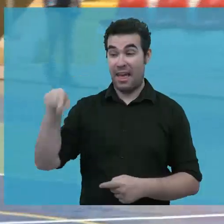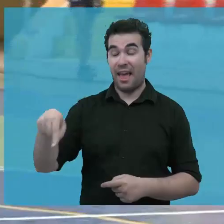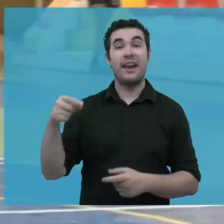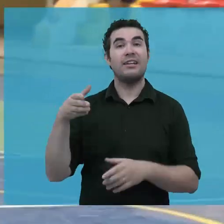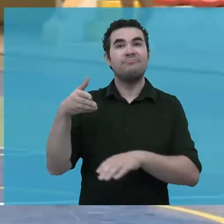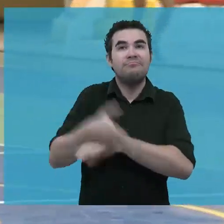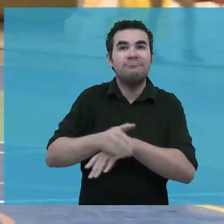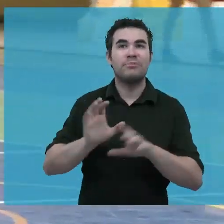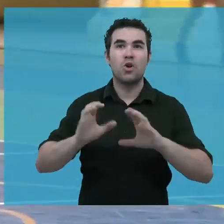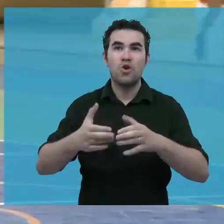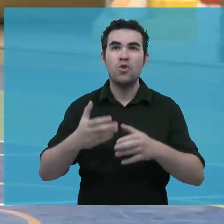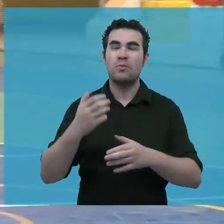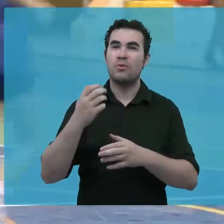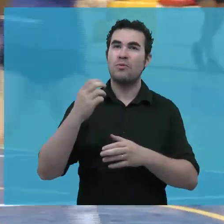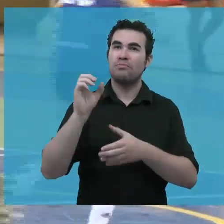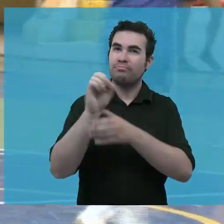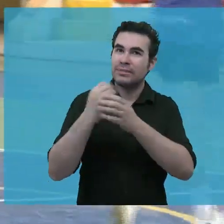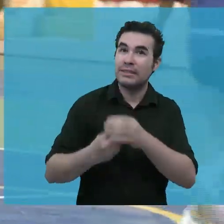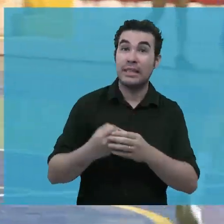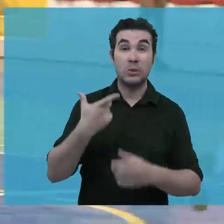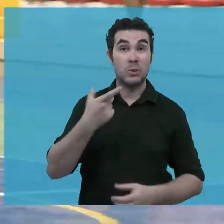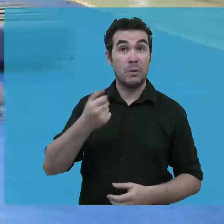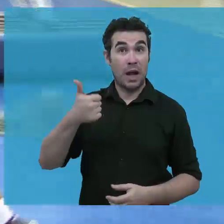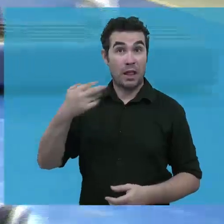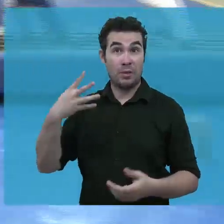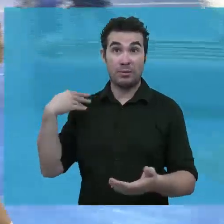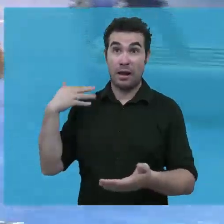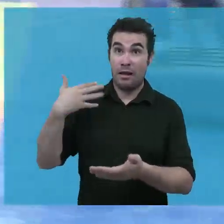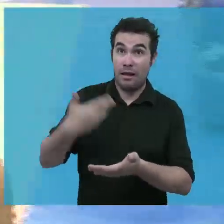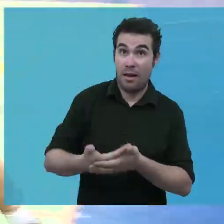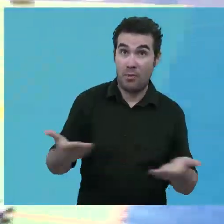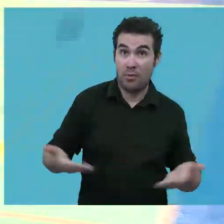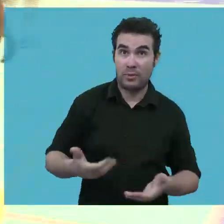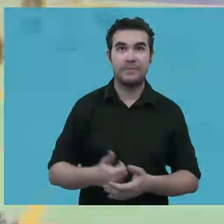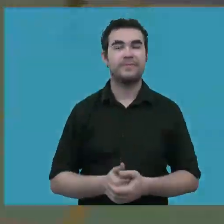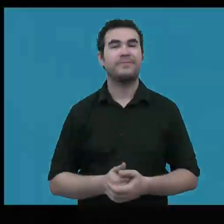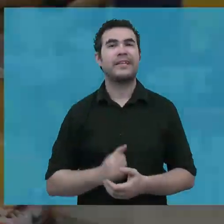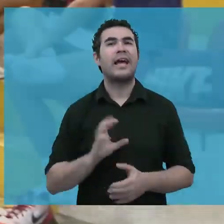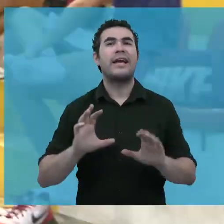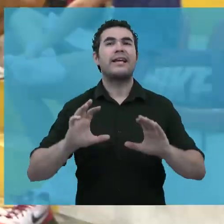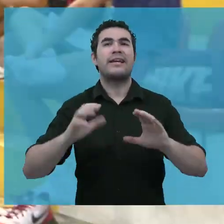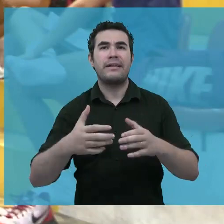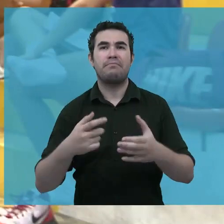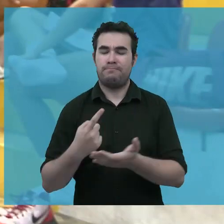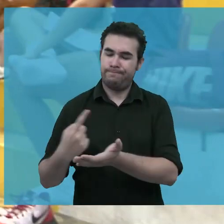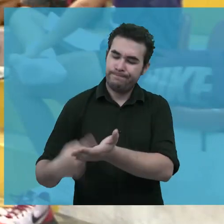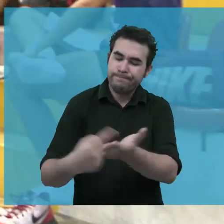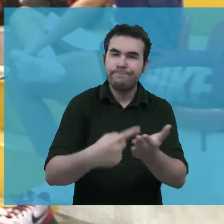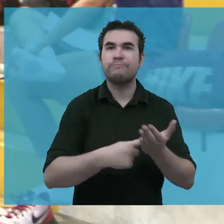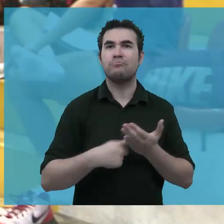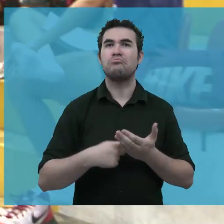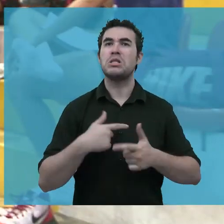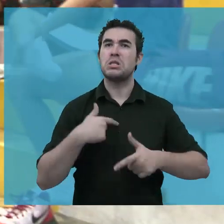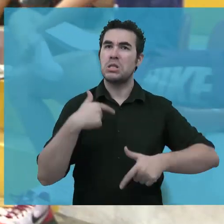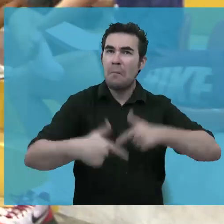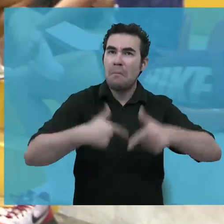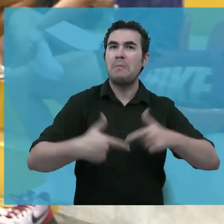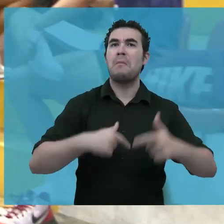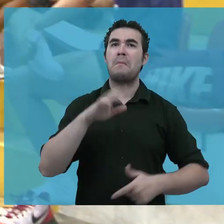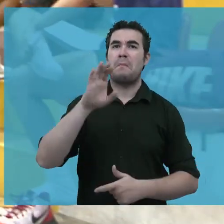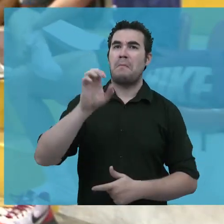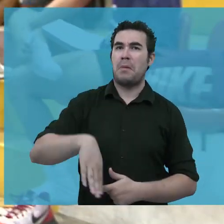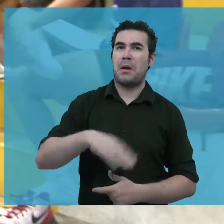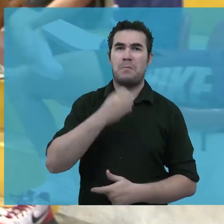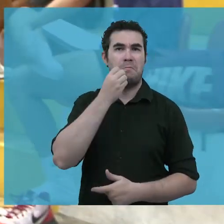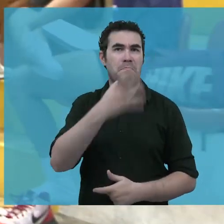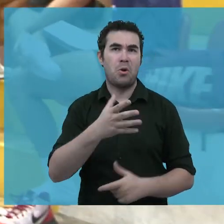Alimentos joga pela seleção de basquete feminino da UFC desde 2014. A nossa equipe foi muito entrosada para o